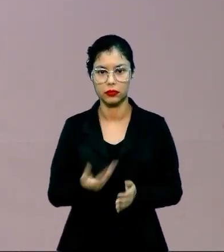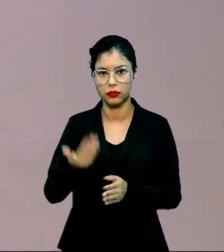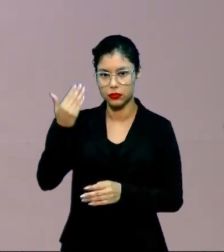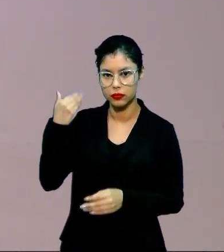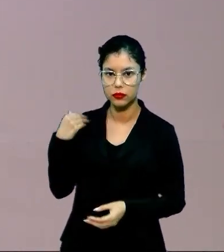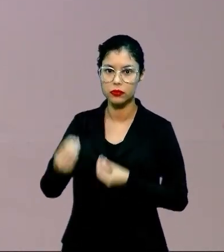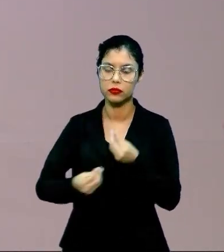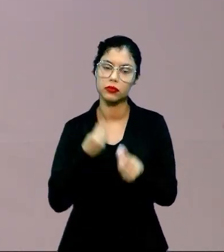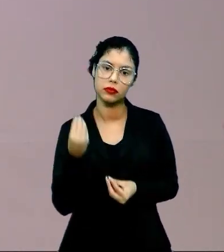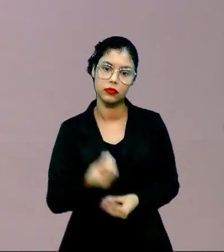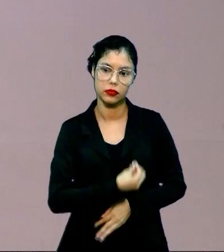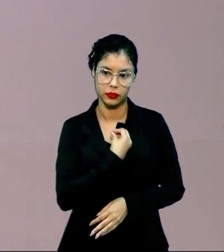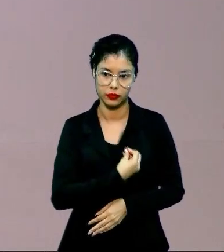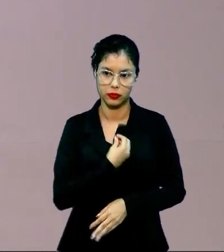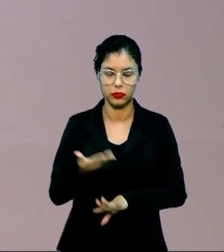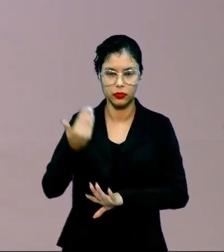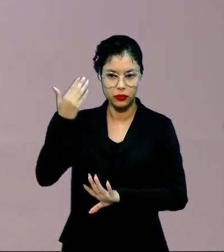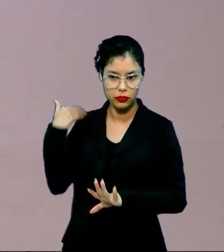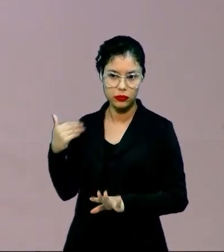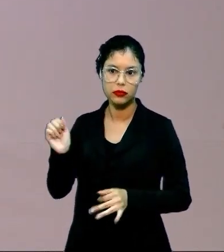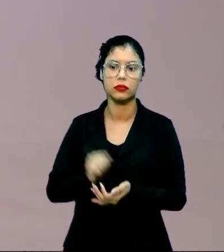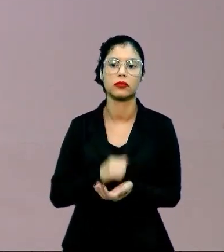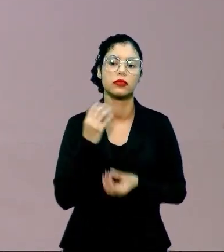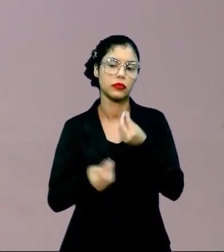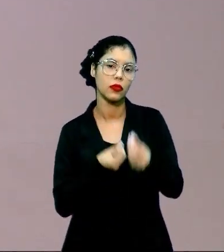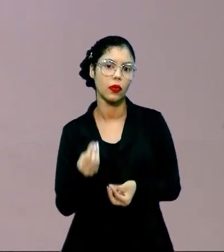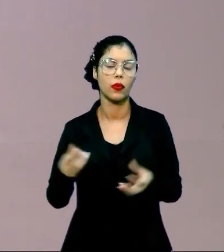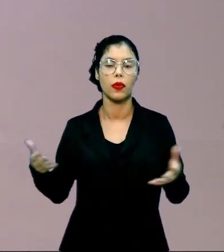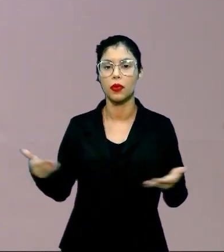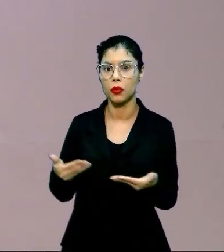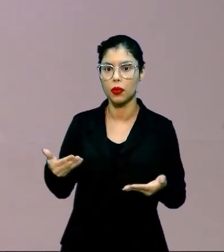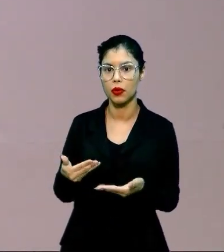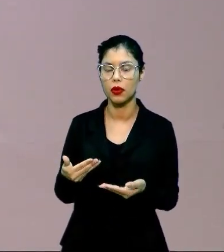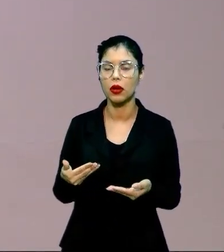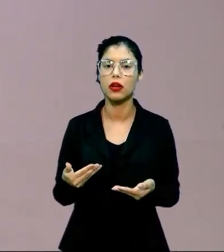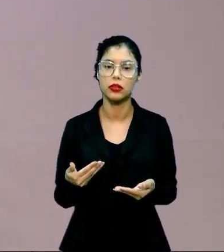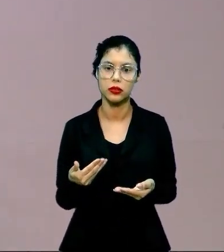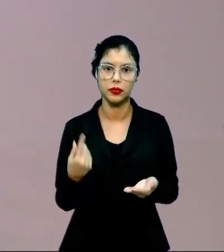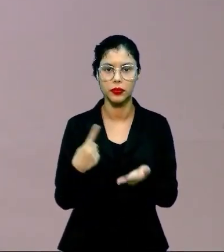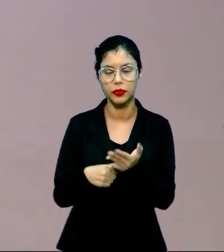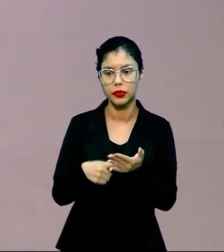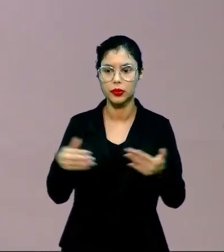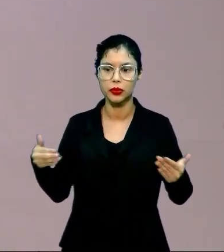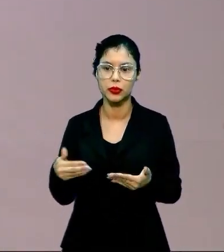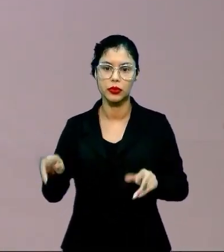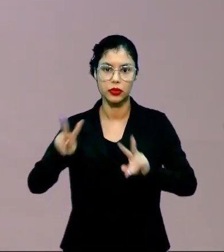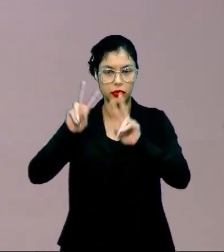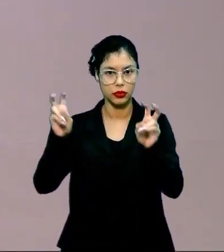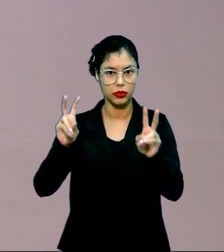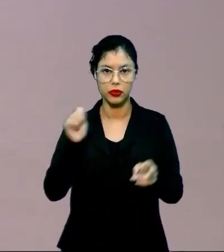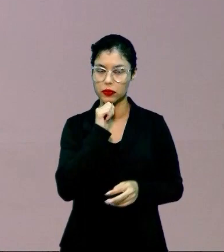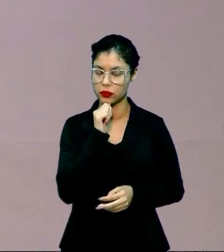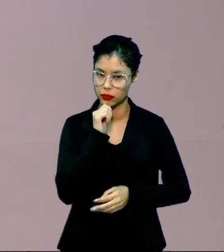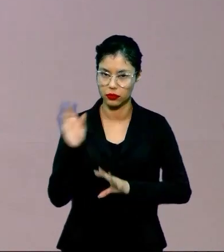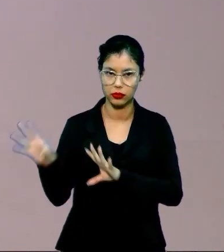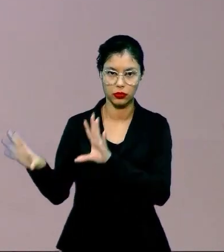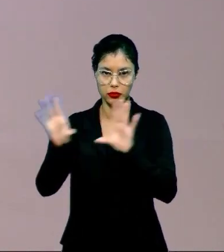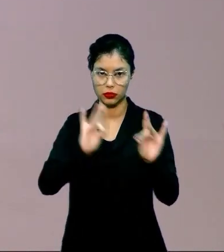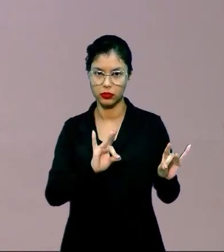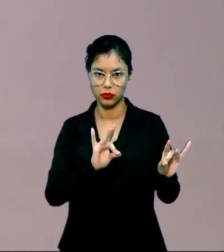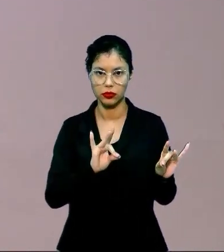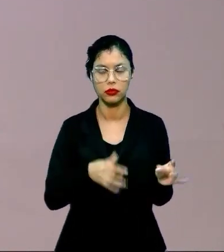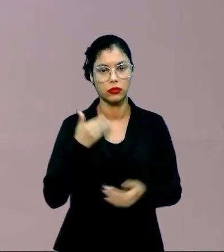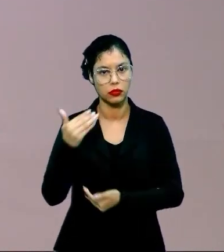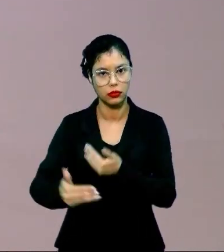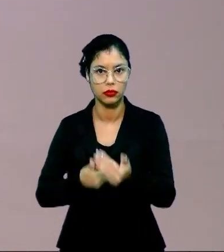época, como os homens vivem naquela época, como eles estão condicionados. E essa temática, ela é abordada